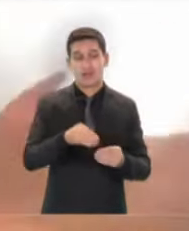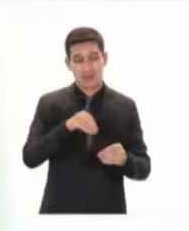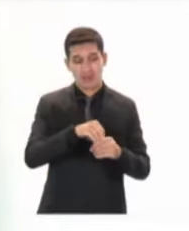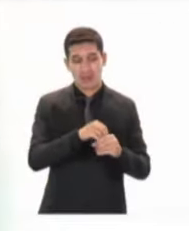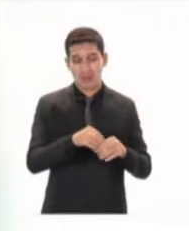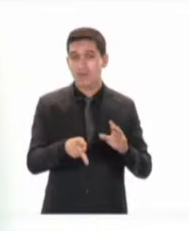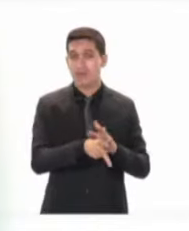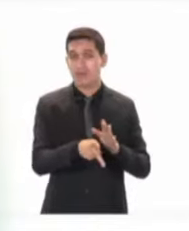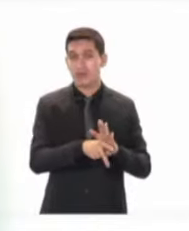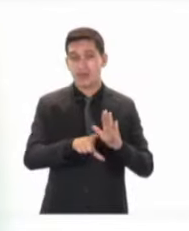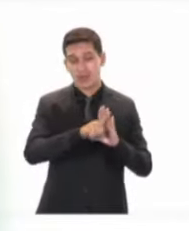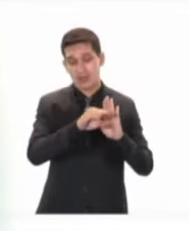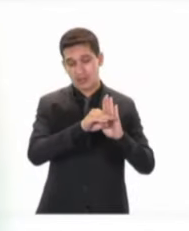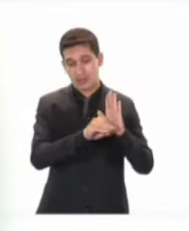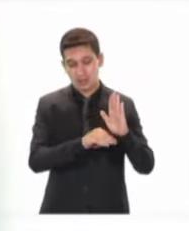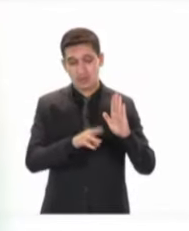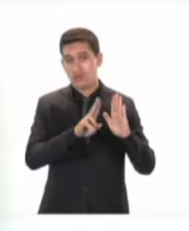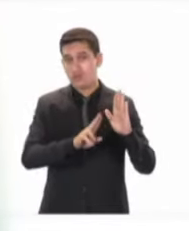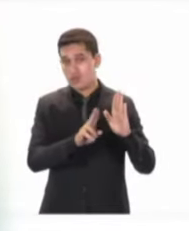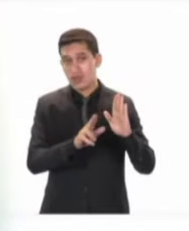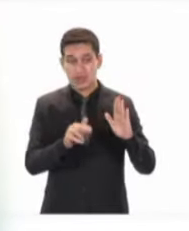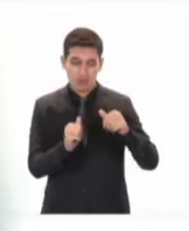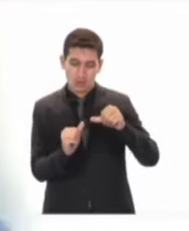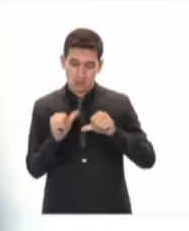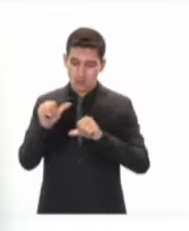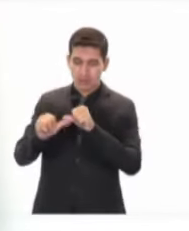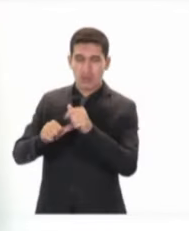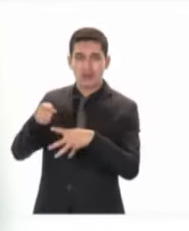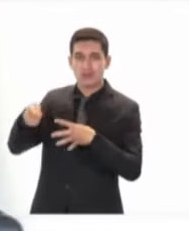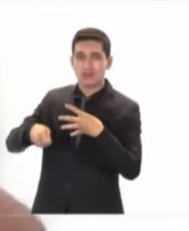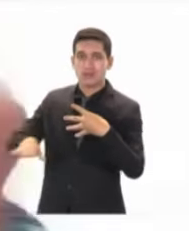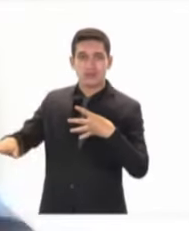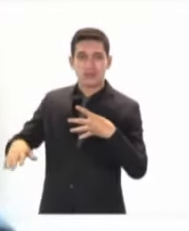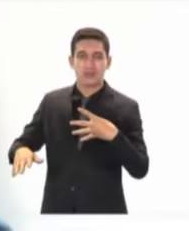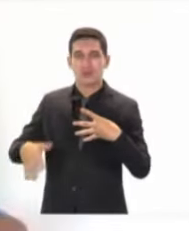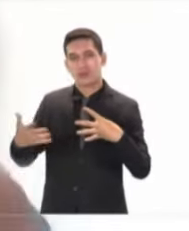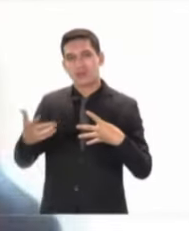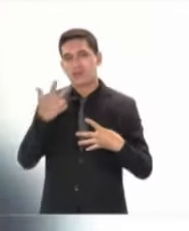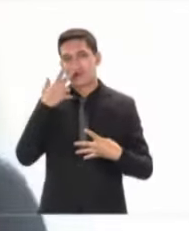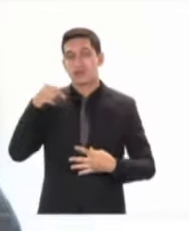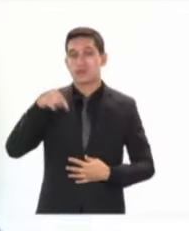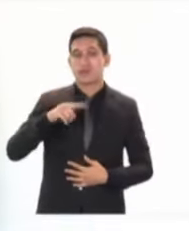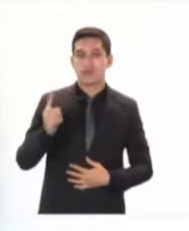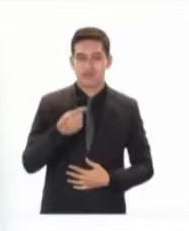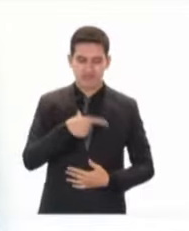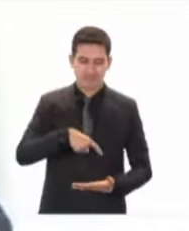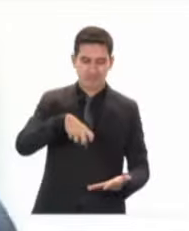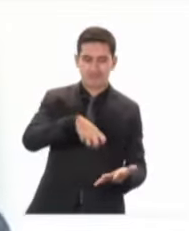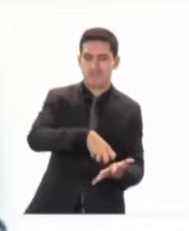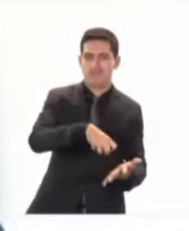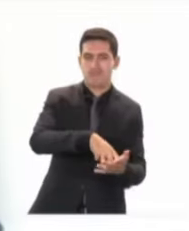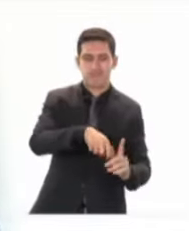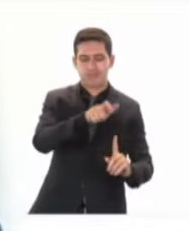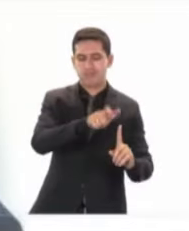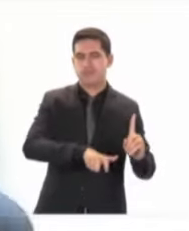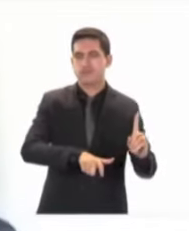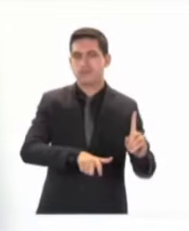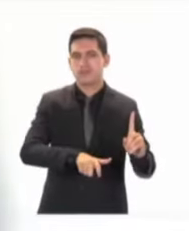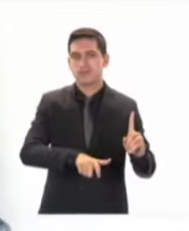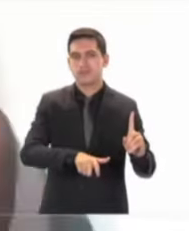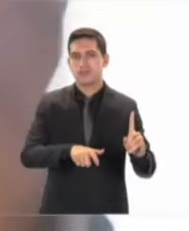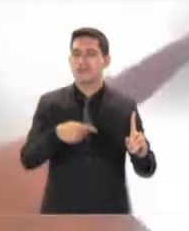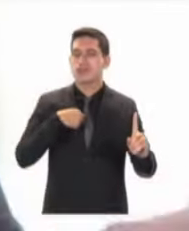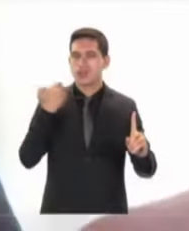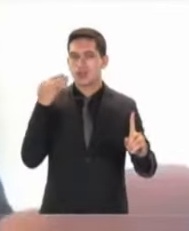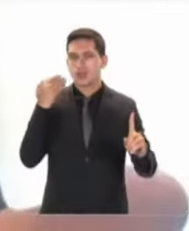do tribunal, como fizemos terça-feira. Portanto, me parece que aqui nós estamos punindo uma conduta que eu entendo aqui